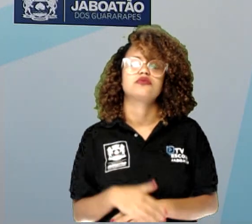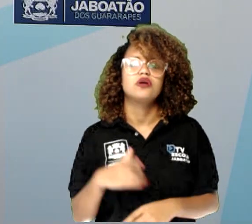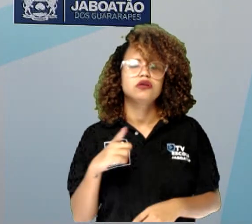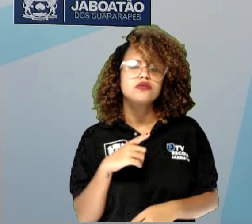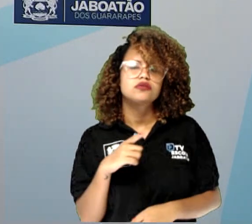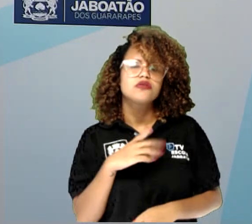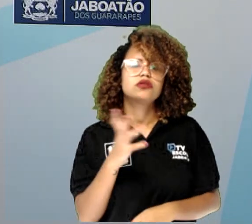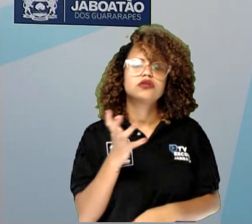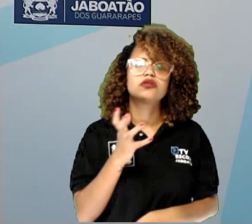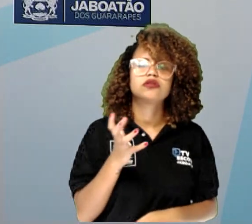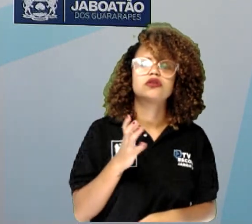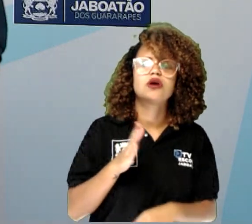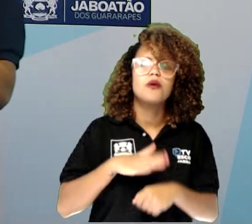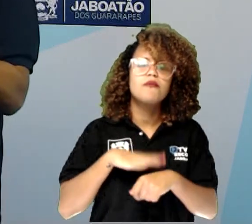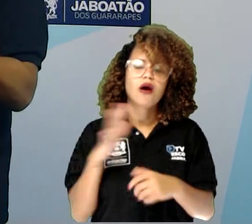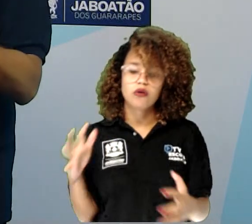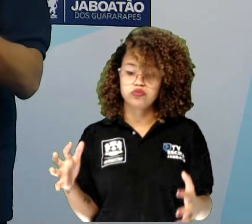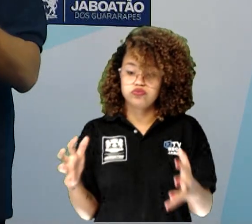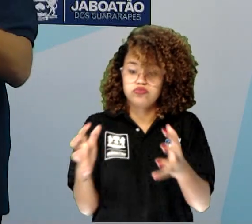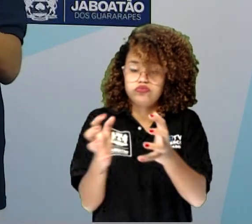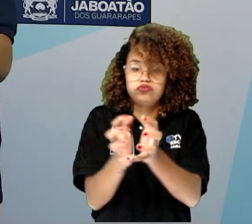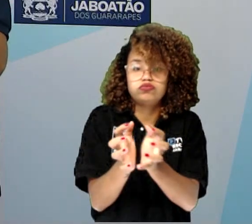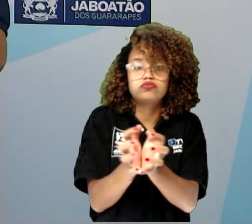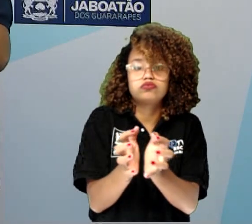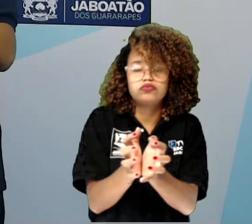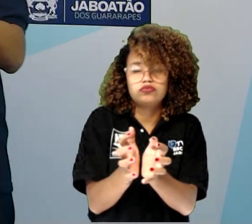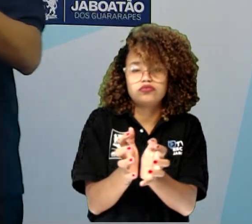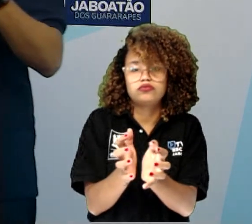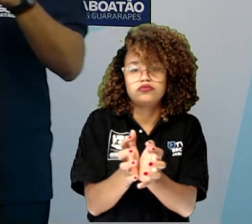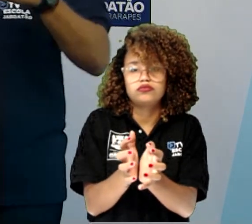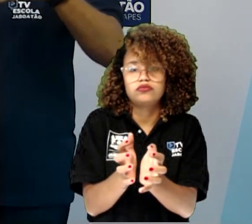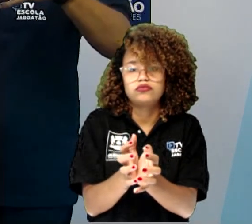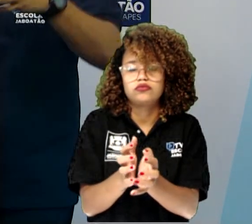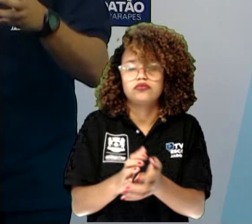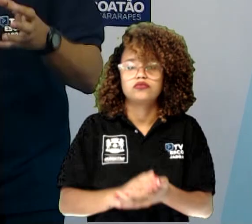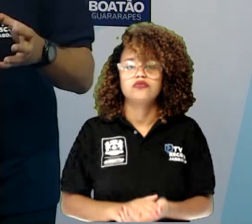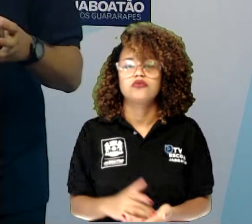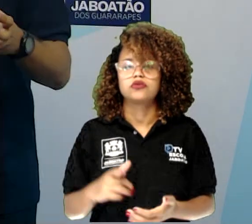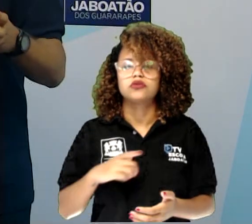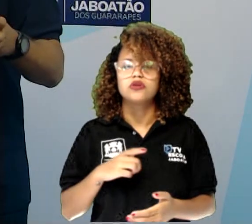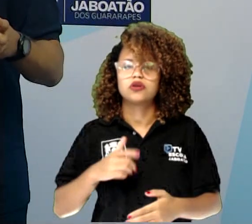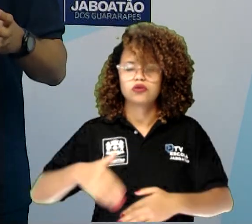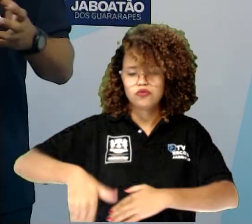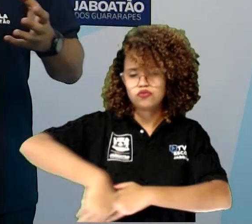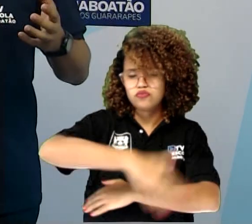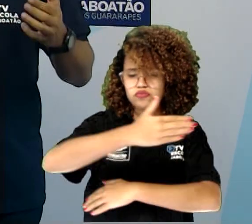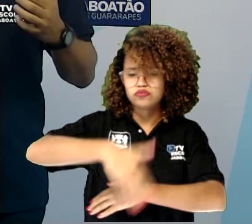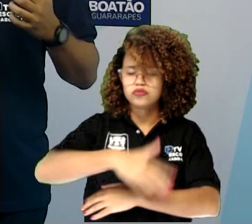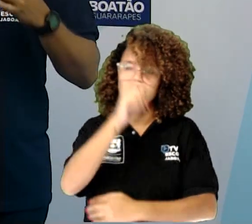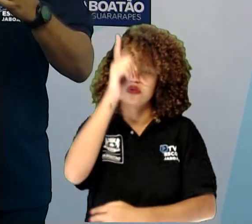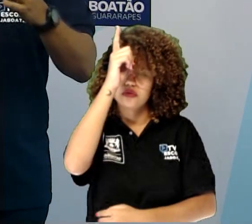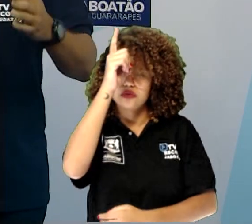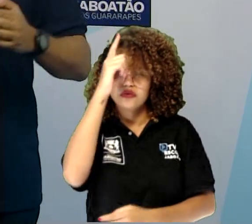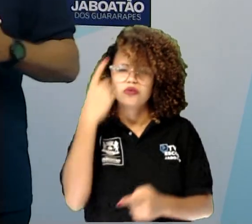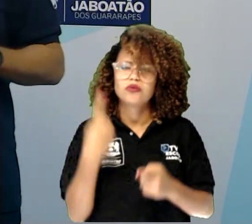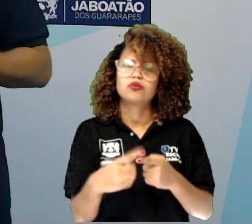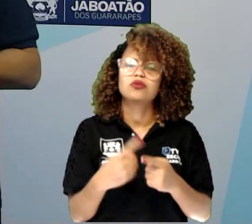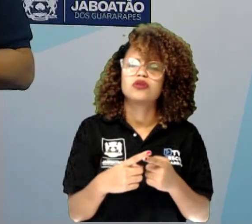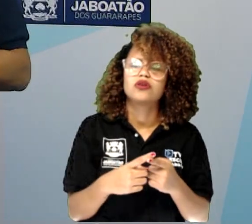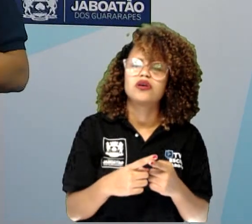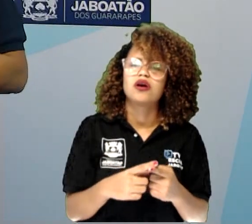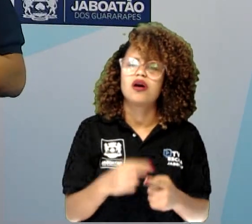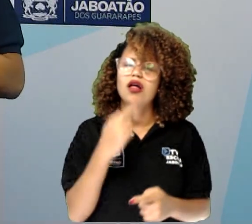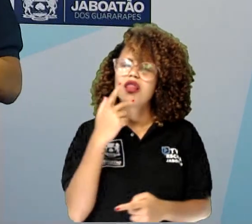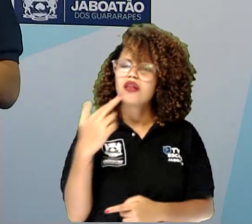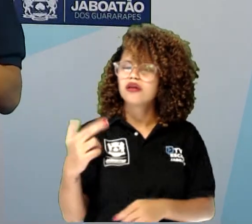alemães eles ficassem mais agrupados em vilas alemãs, porque o idioma é muito diferente,